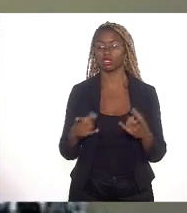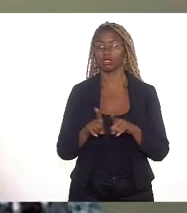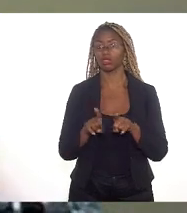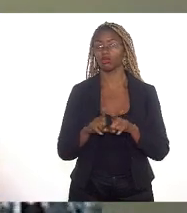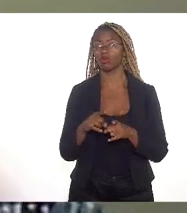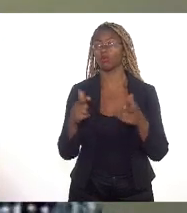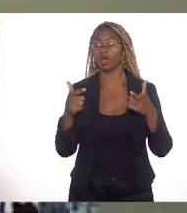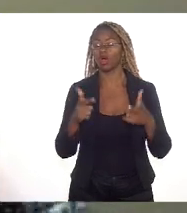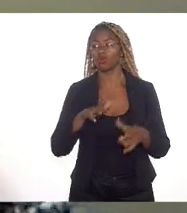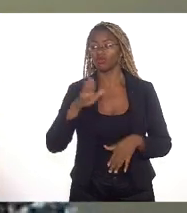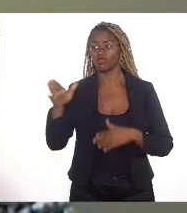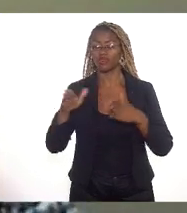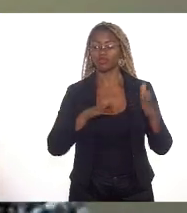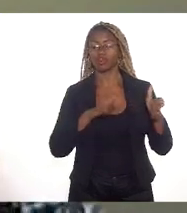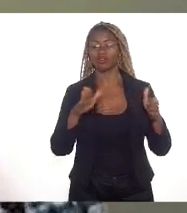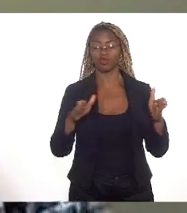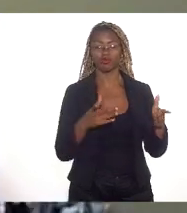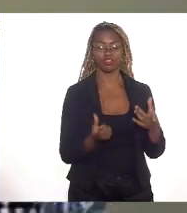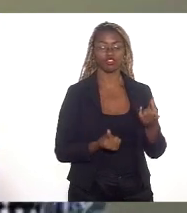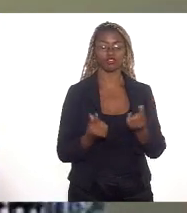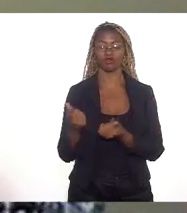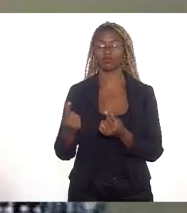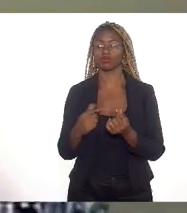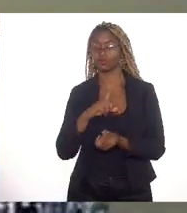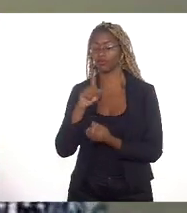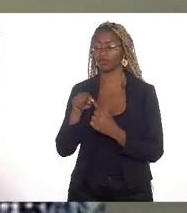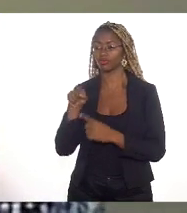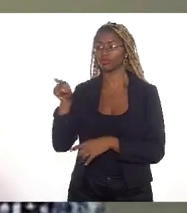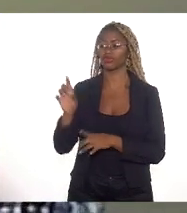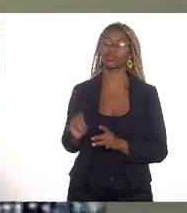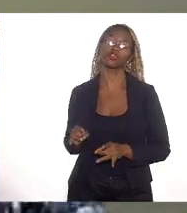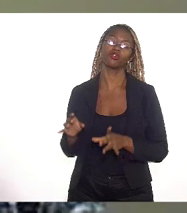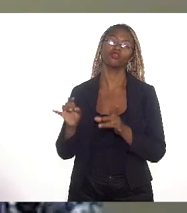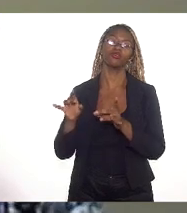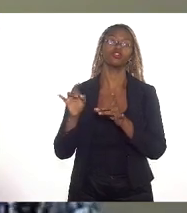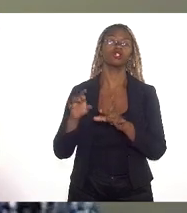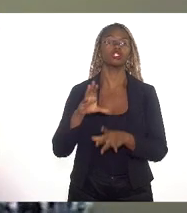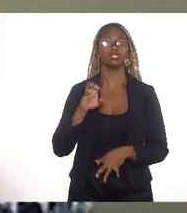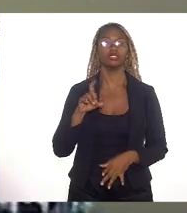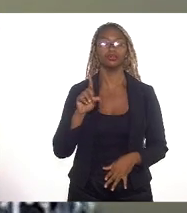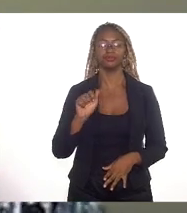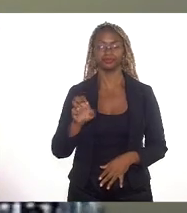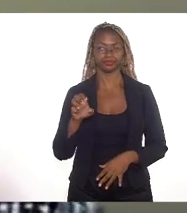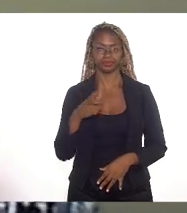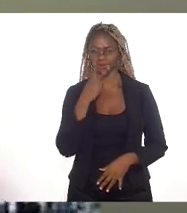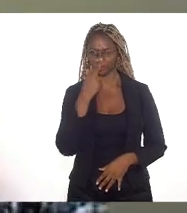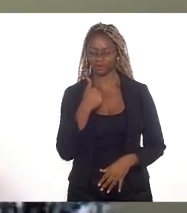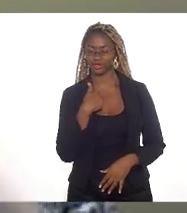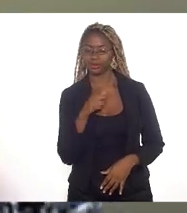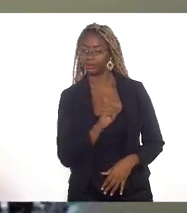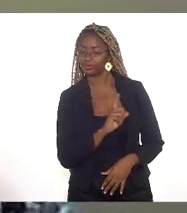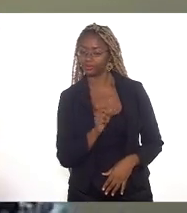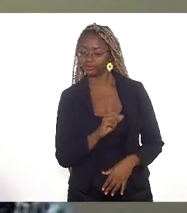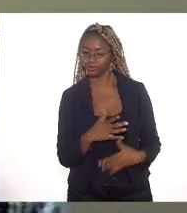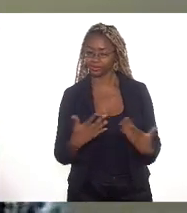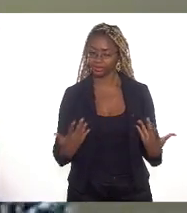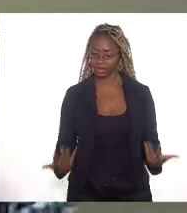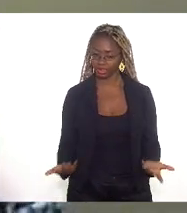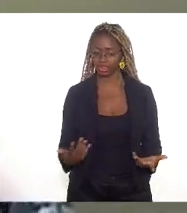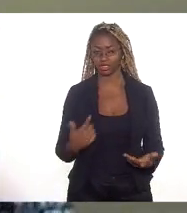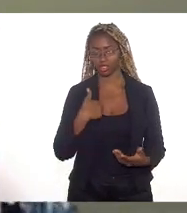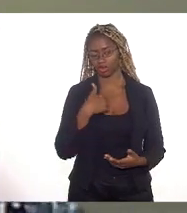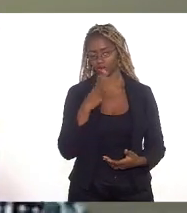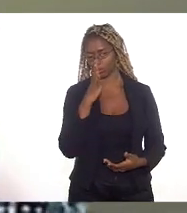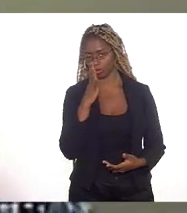as receitas oriundas do leilão da SEDAI. Não me parece, eu assisti todas as